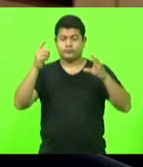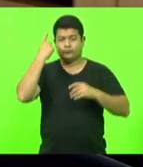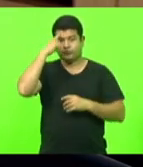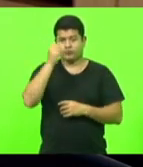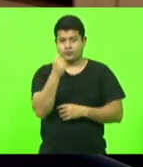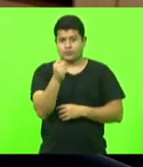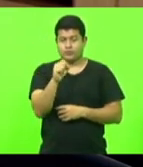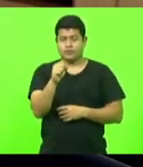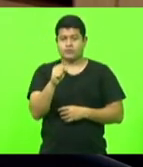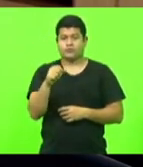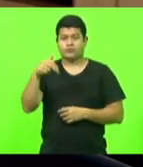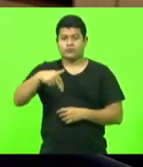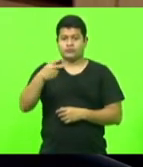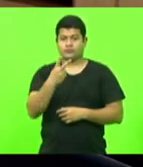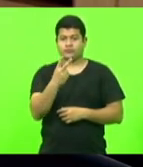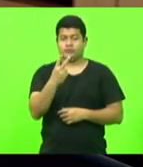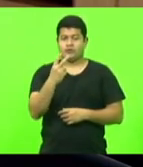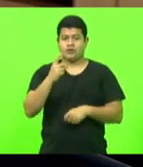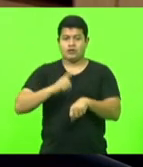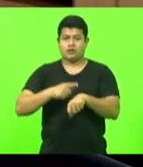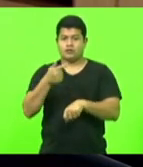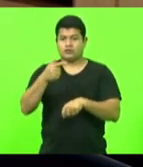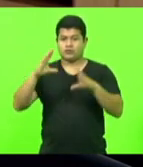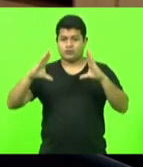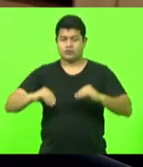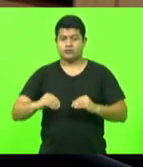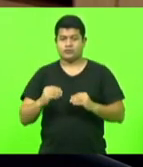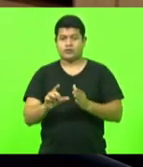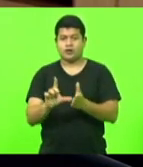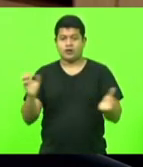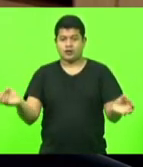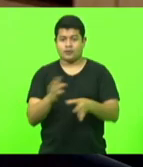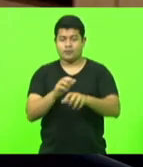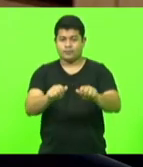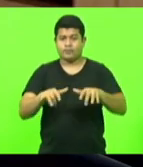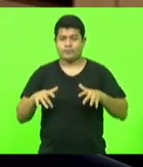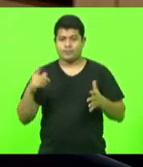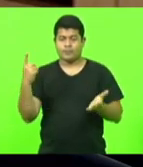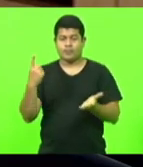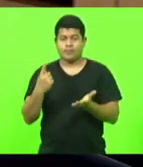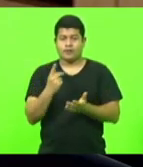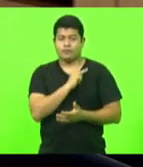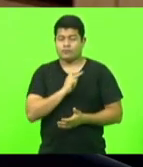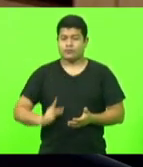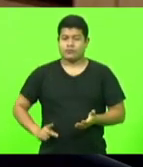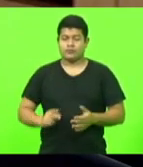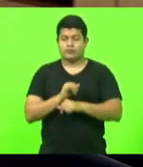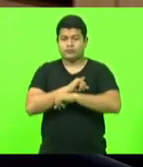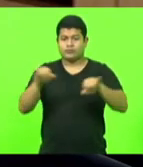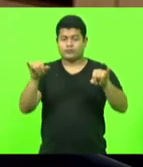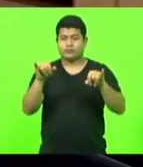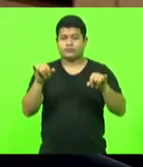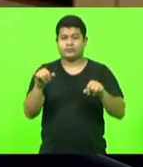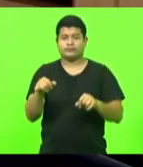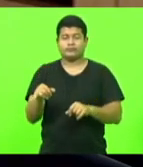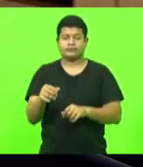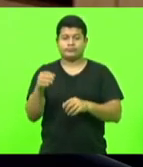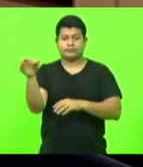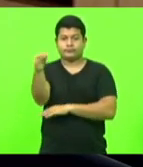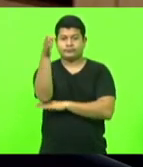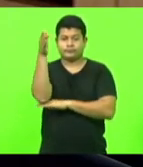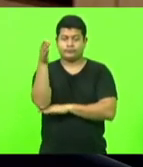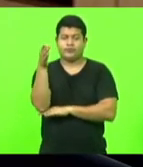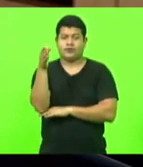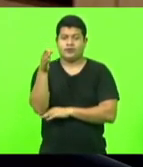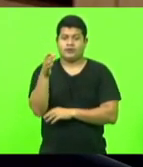19h. Nada mais havendo, e antes de encerrar a sessão, o Sr. Presidente anunciou a execução do hino de Santa Catarina. Para constar, eu,